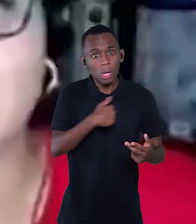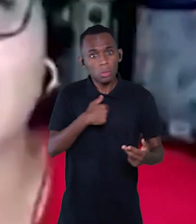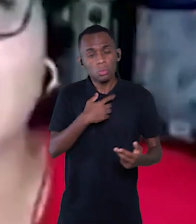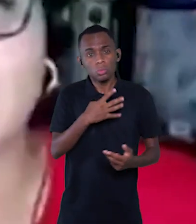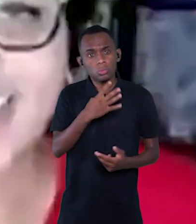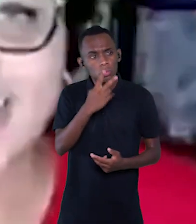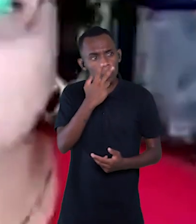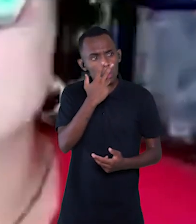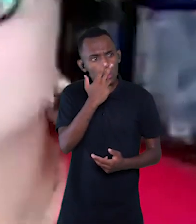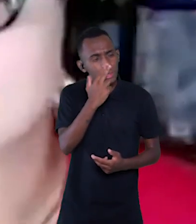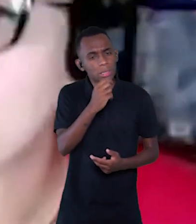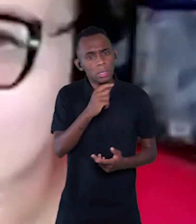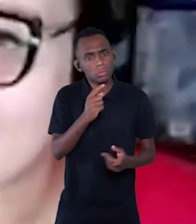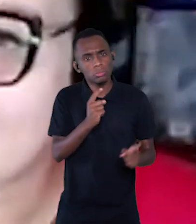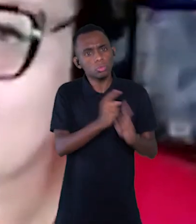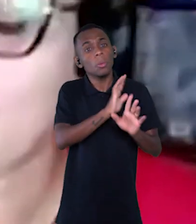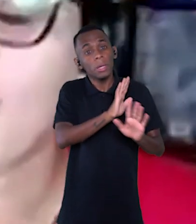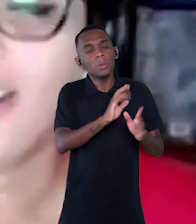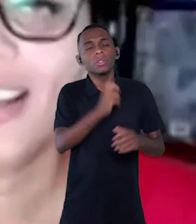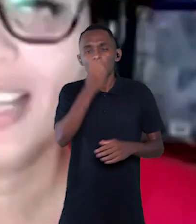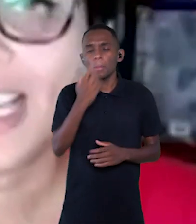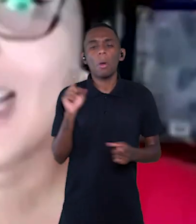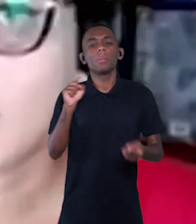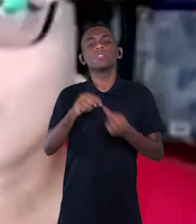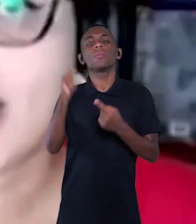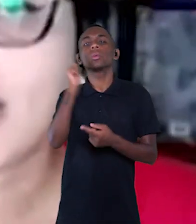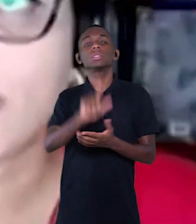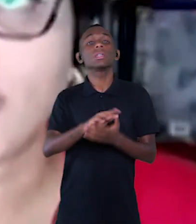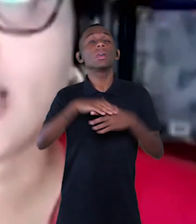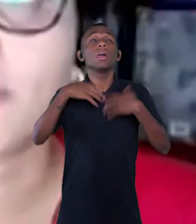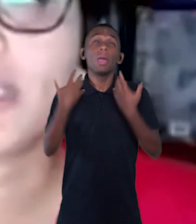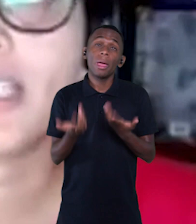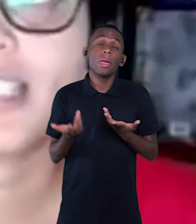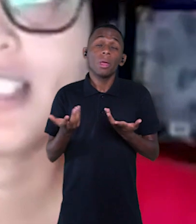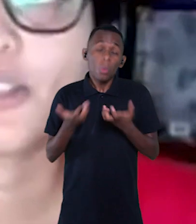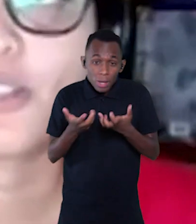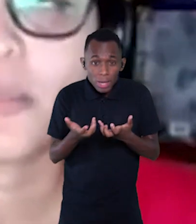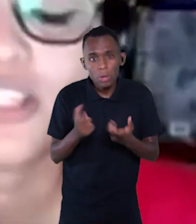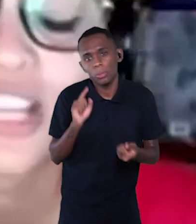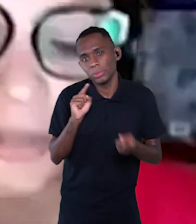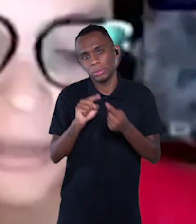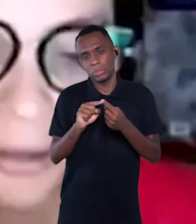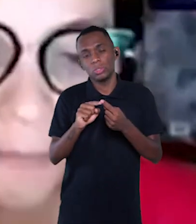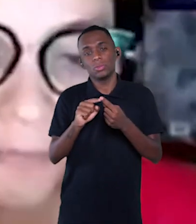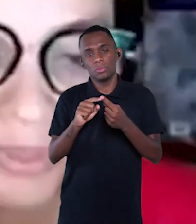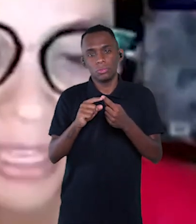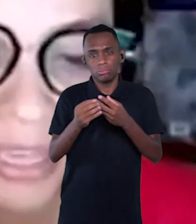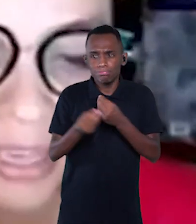tanto que ela se identificou com aquela história, e é isso que eu quero passar, assim, justamente